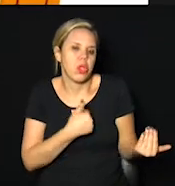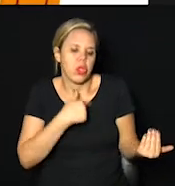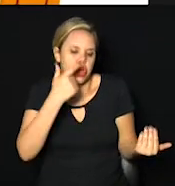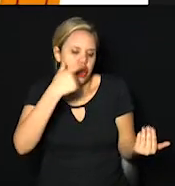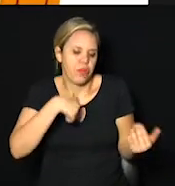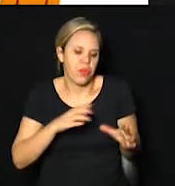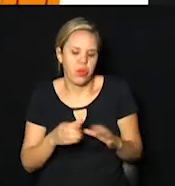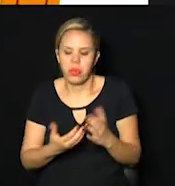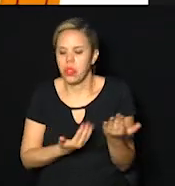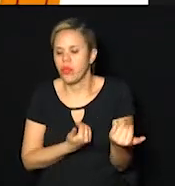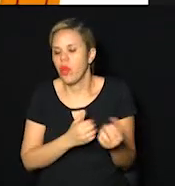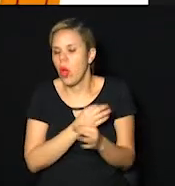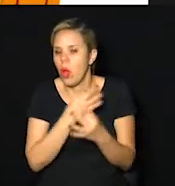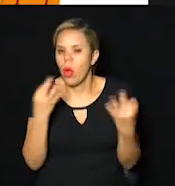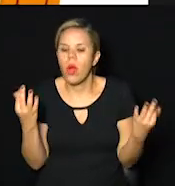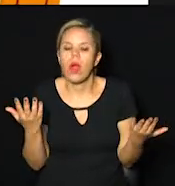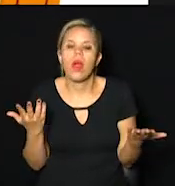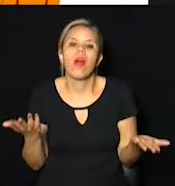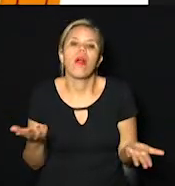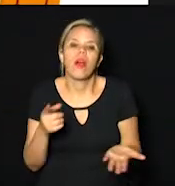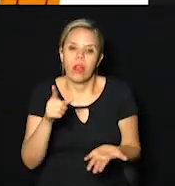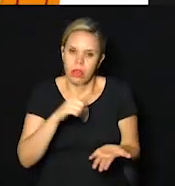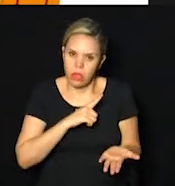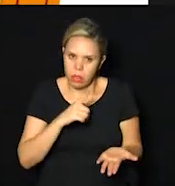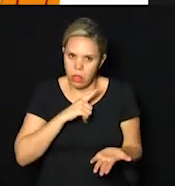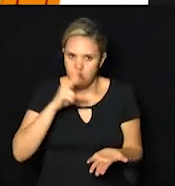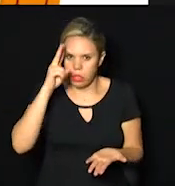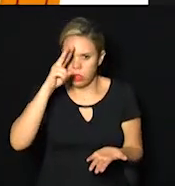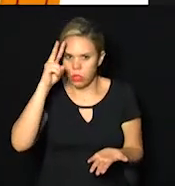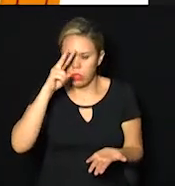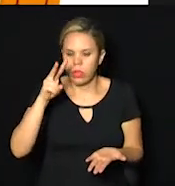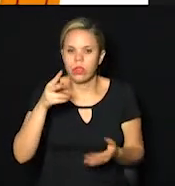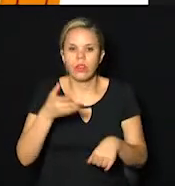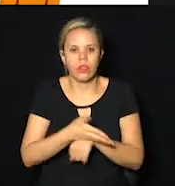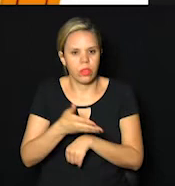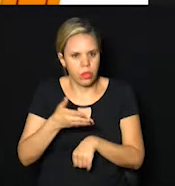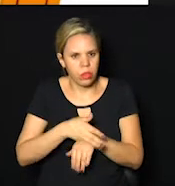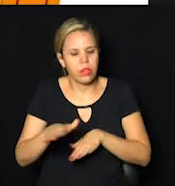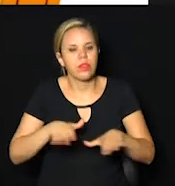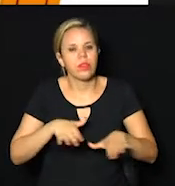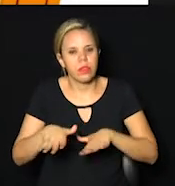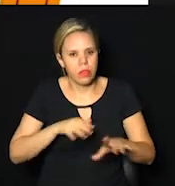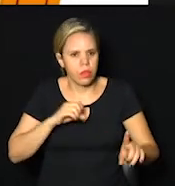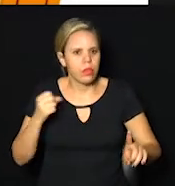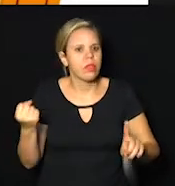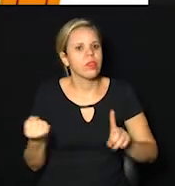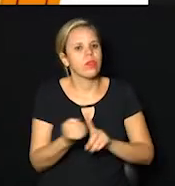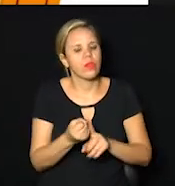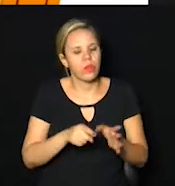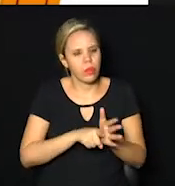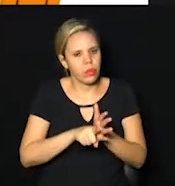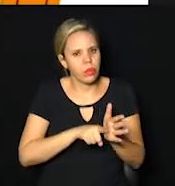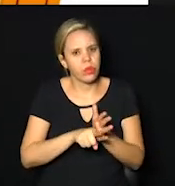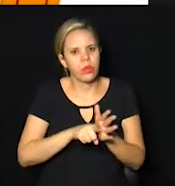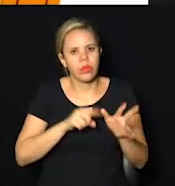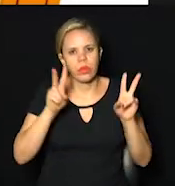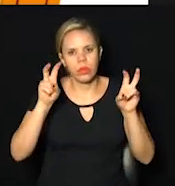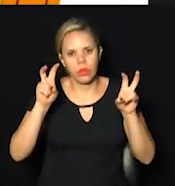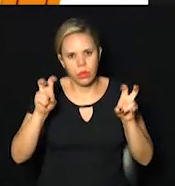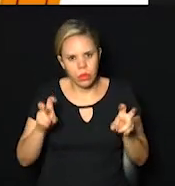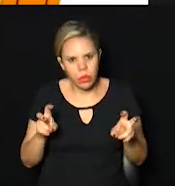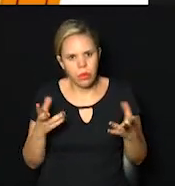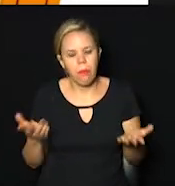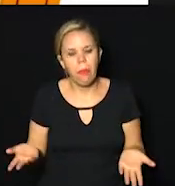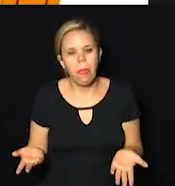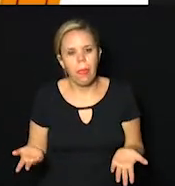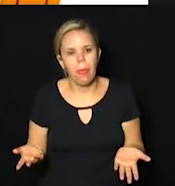jovem. Ótimo. Mas mesmo assim você tem que ter uma história de participação em movimento social, de estudo sobre o tema, de autoridade sobre o tema.